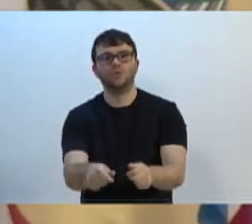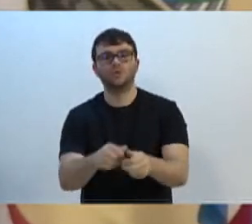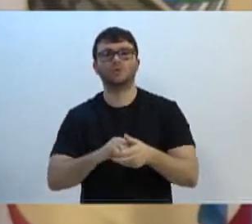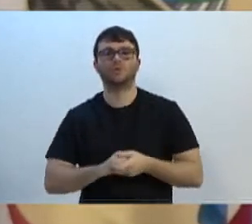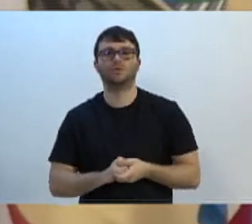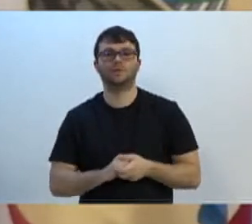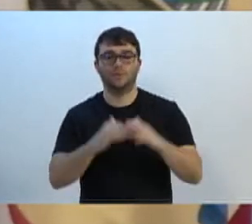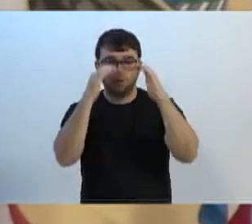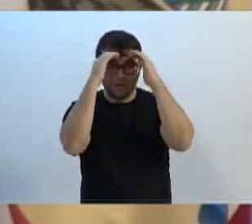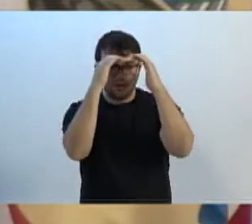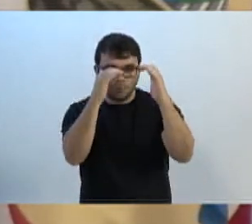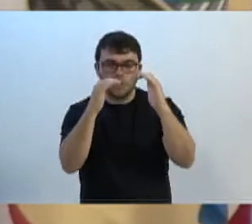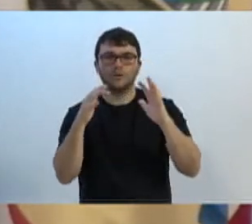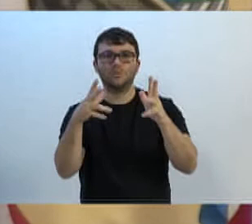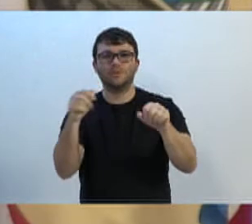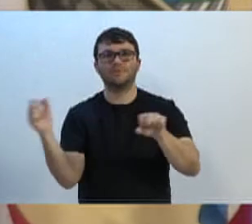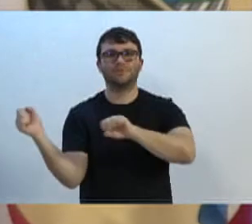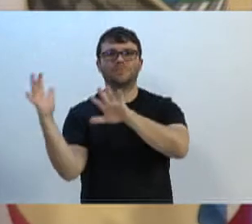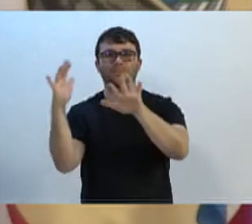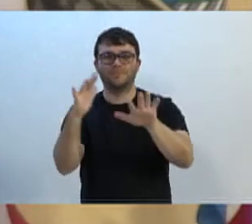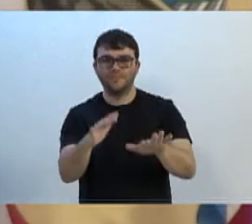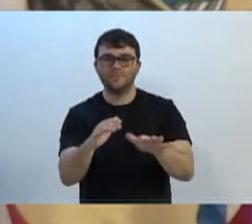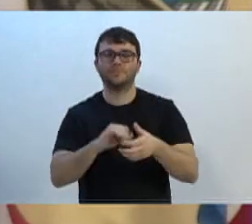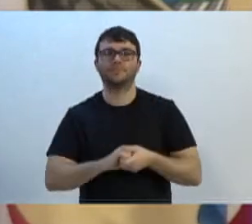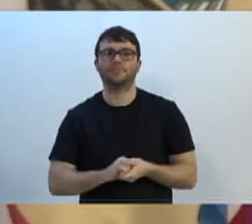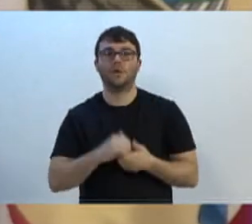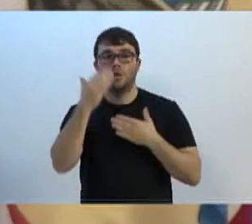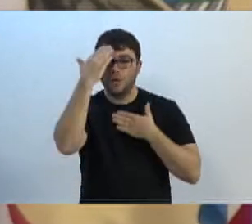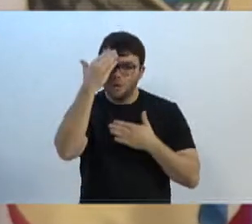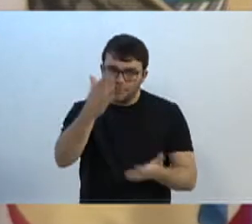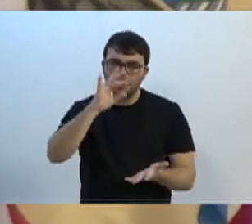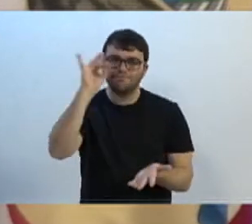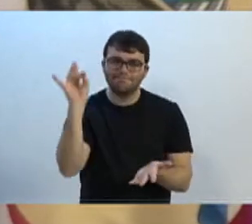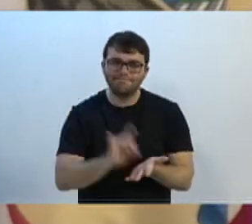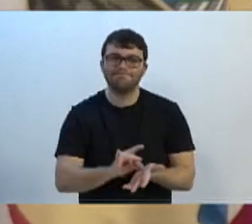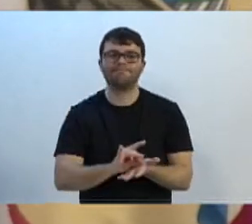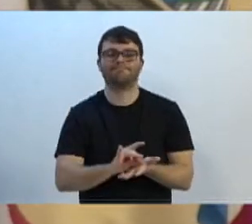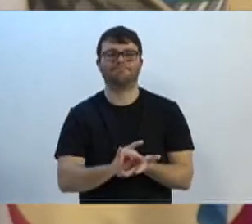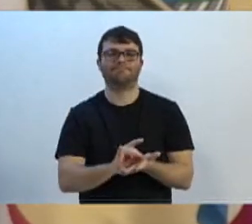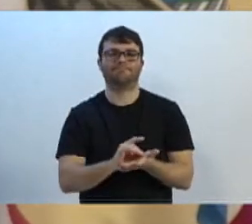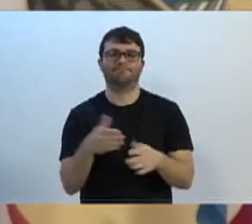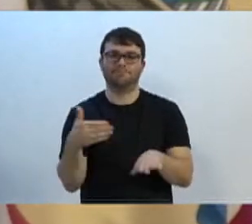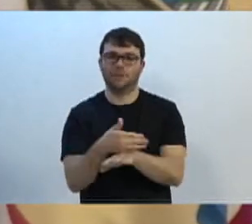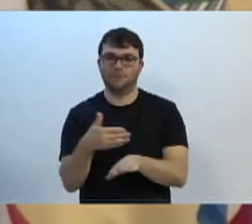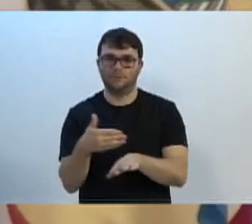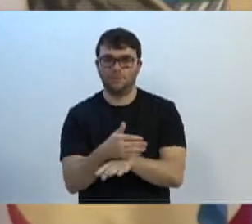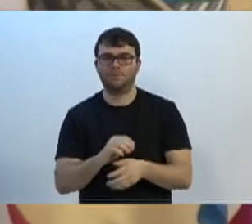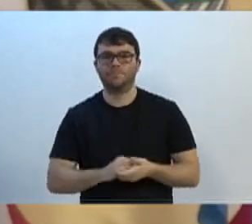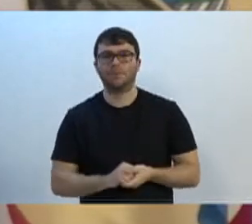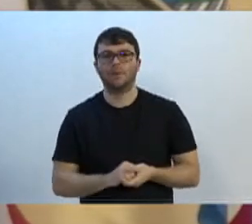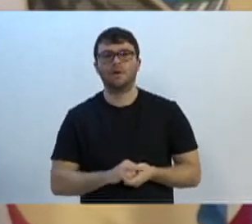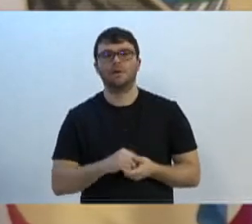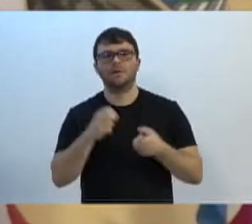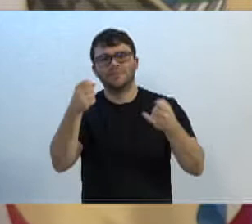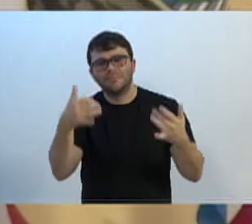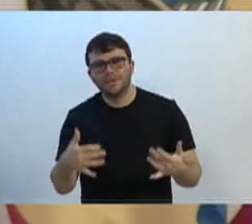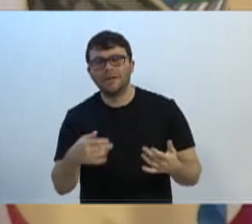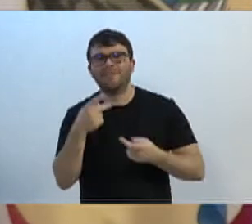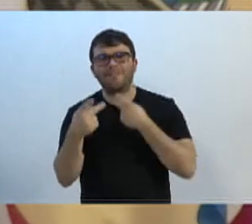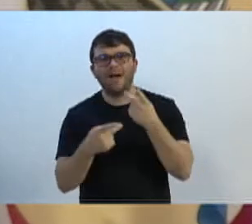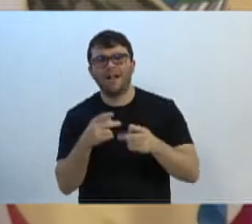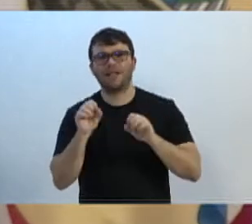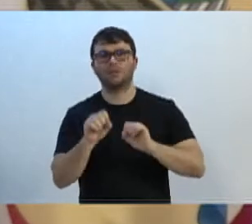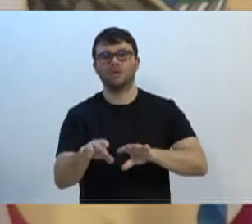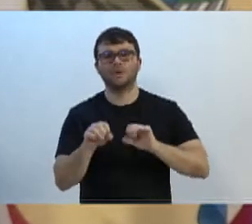todas Em respeito aos que vieram e agradecer muito a presença quando se fala em educação nós precisamos